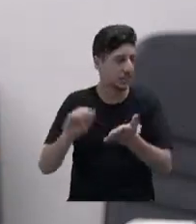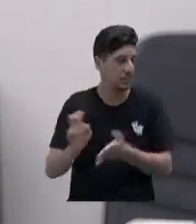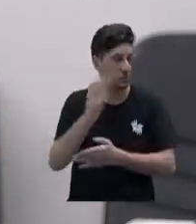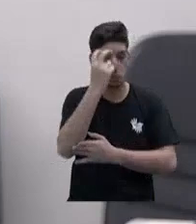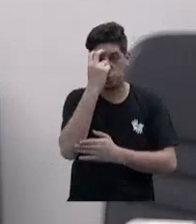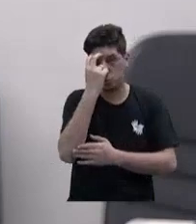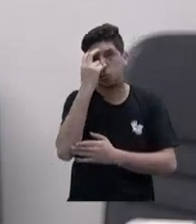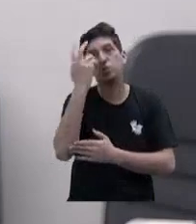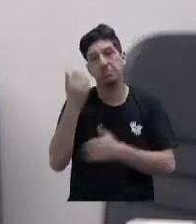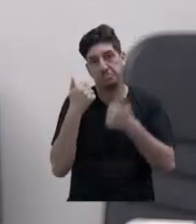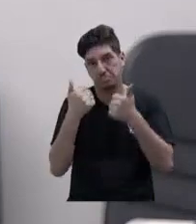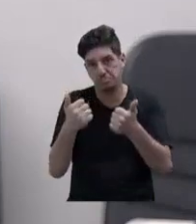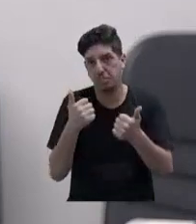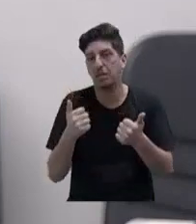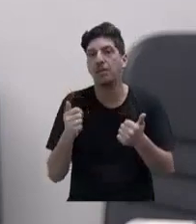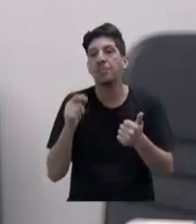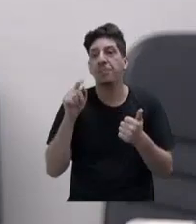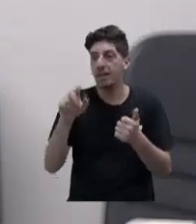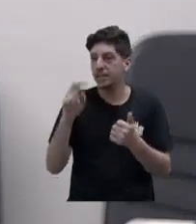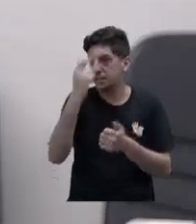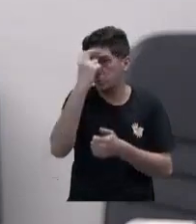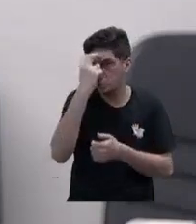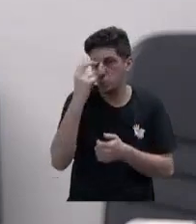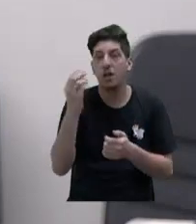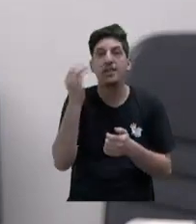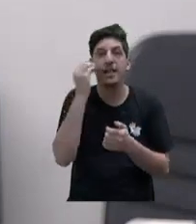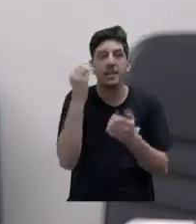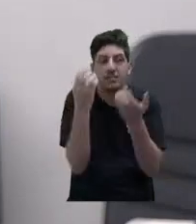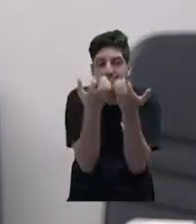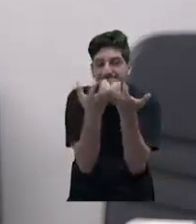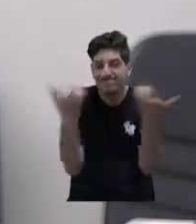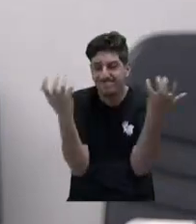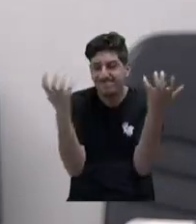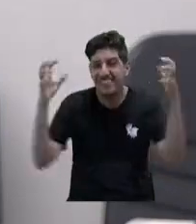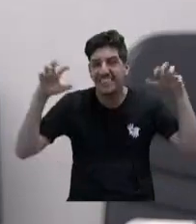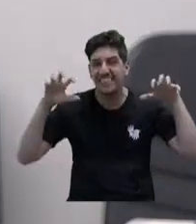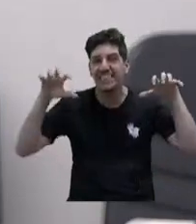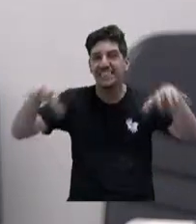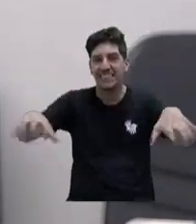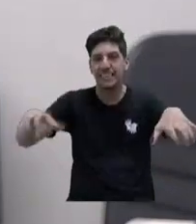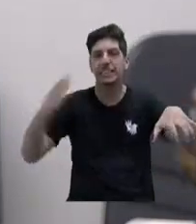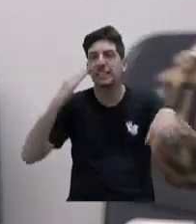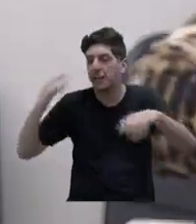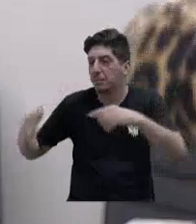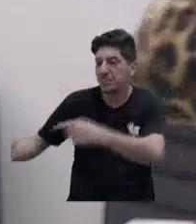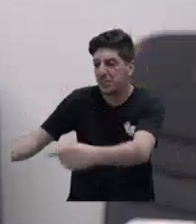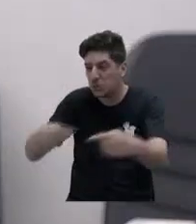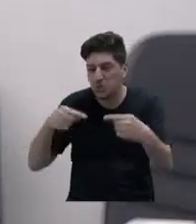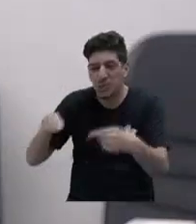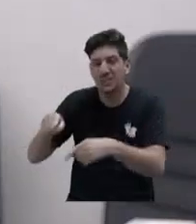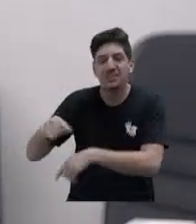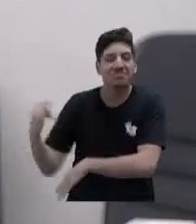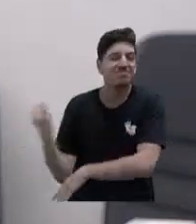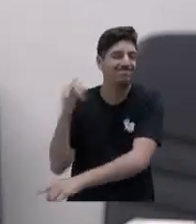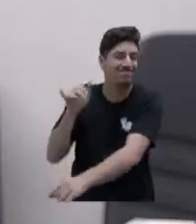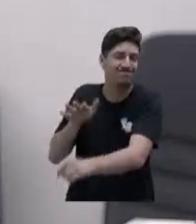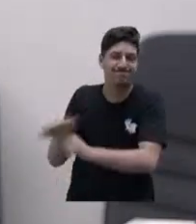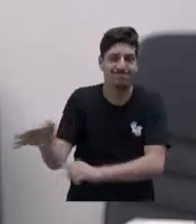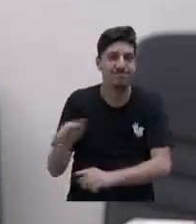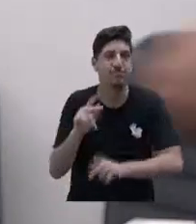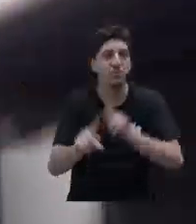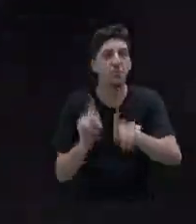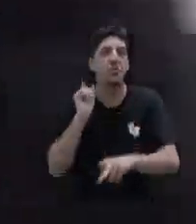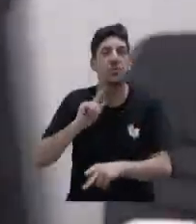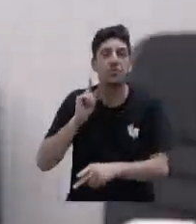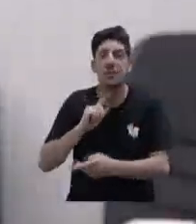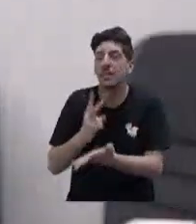Cultura. Tem feito um esforço para racializar o debate da cultura, que é muito caro para a gente. O povo mineiro faz cultura ser o